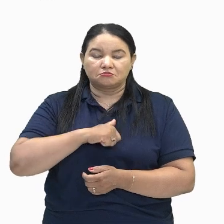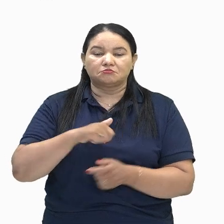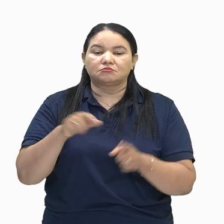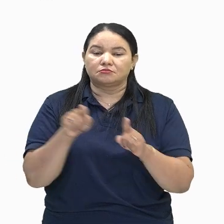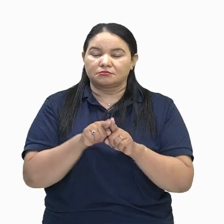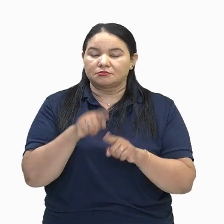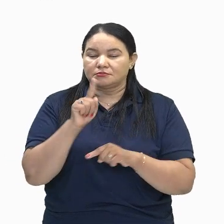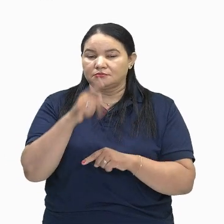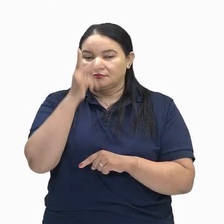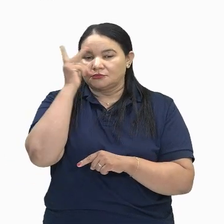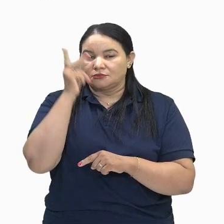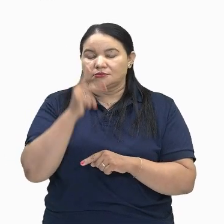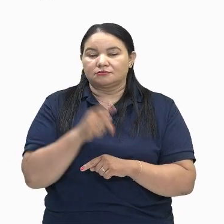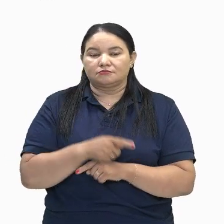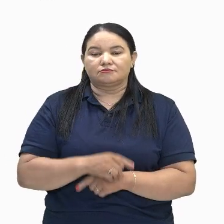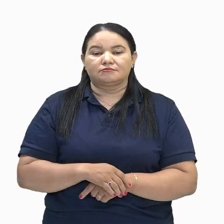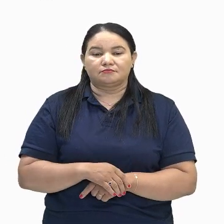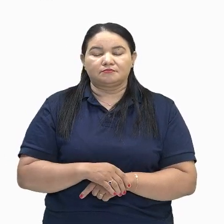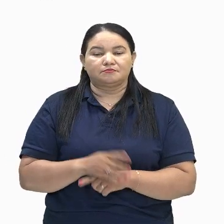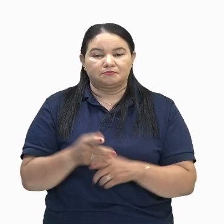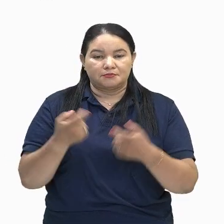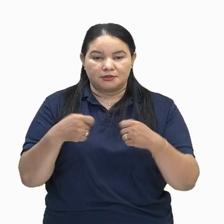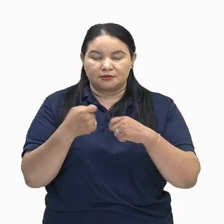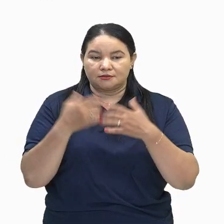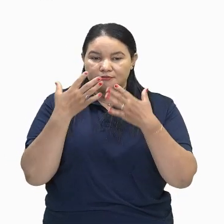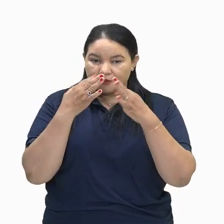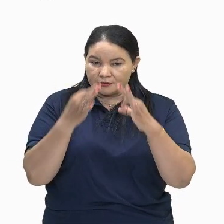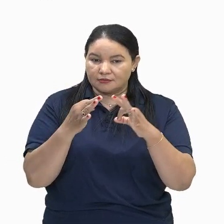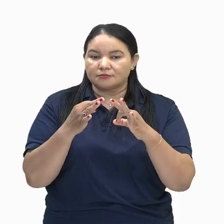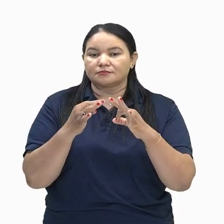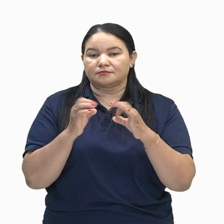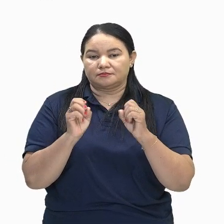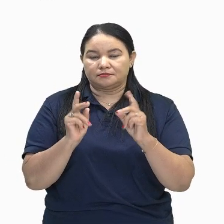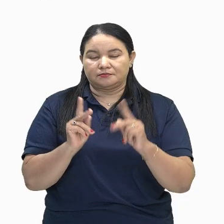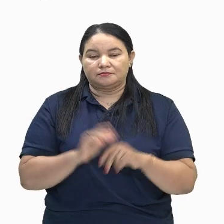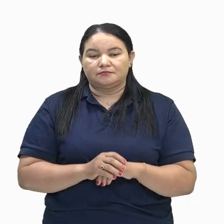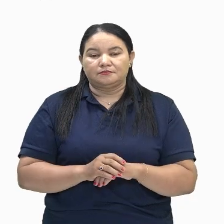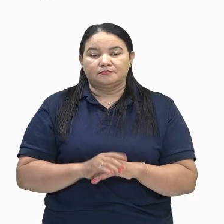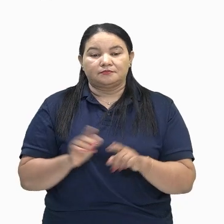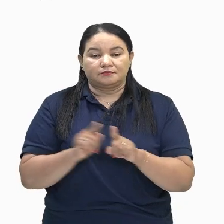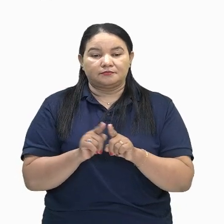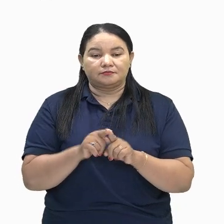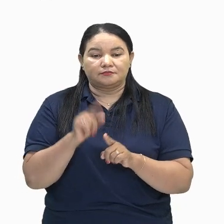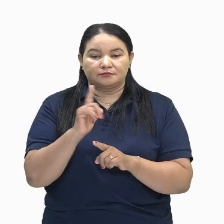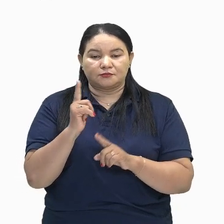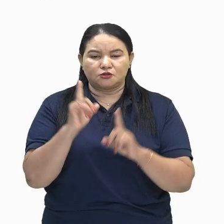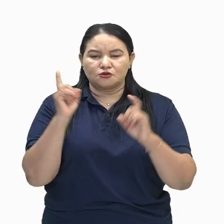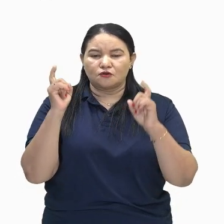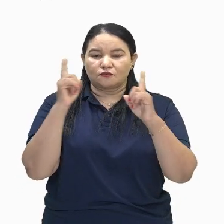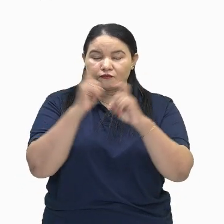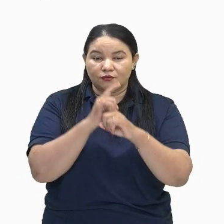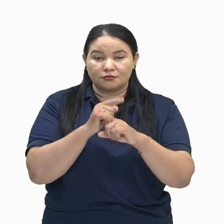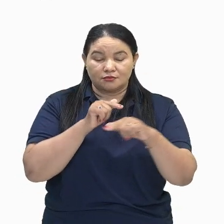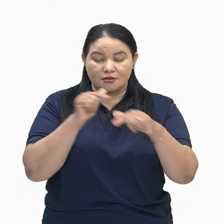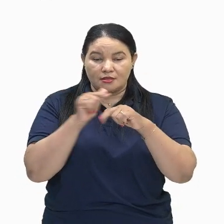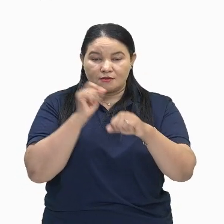pessoa. Então, é necessário a gente estar atento para essa questão. Dificuldade de conseguir um